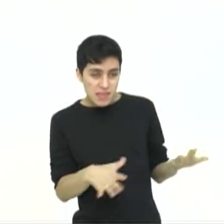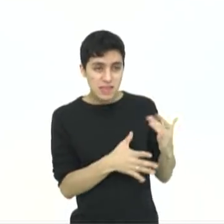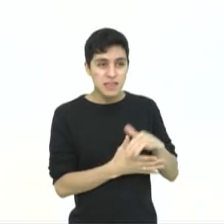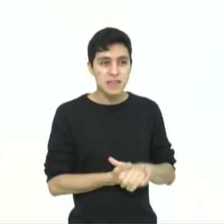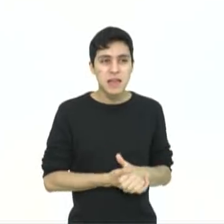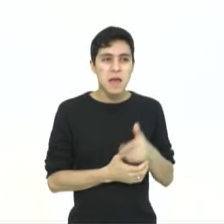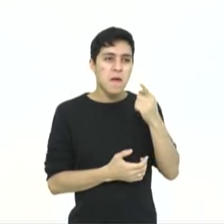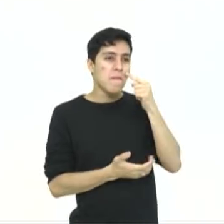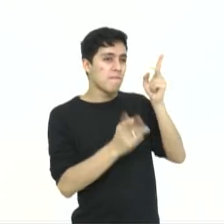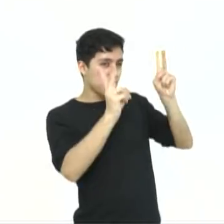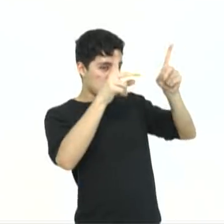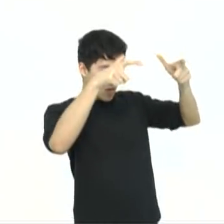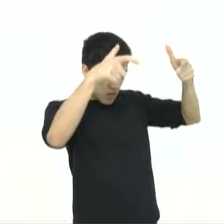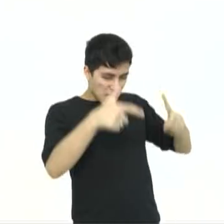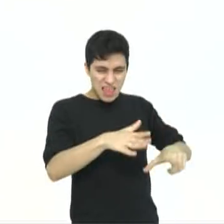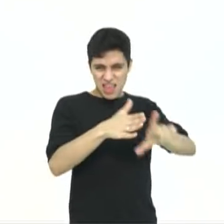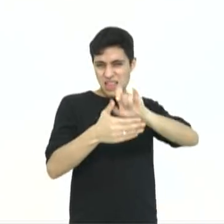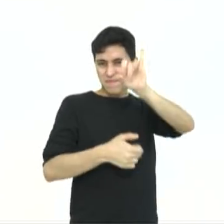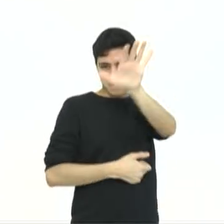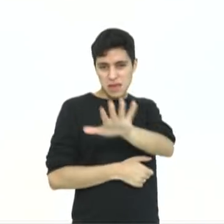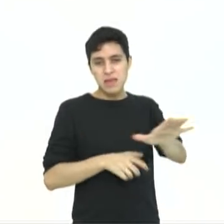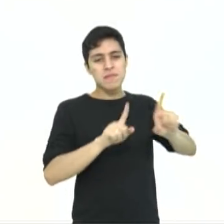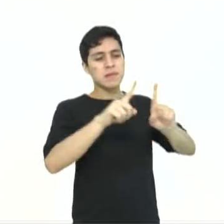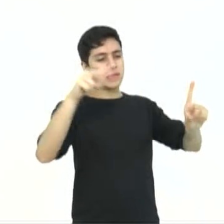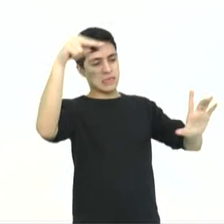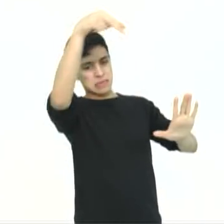Mas a maioria são homens.